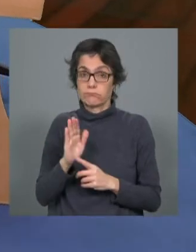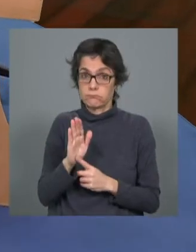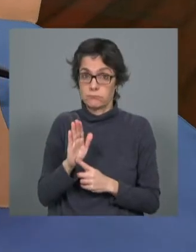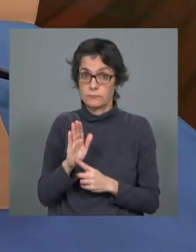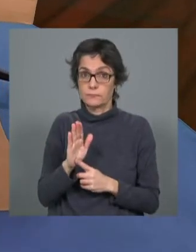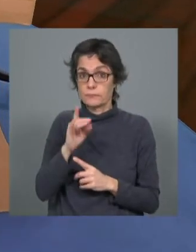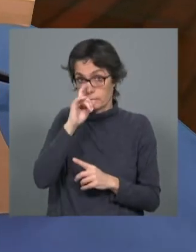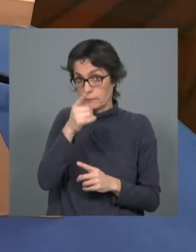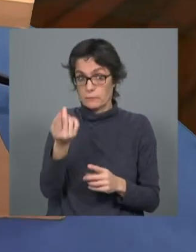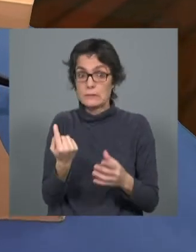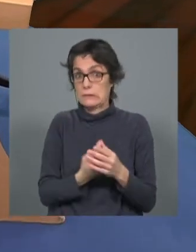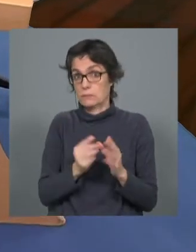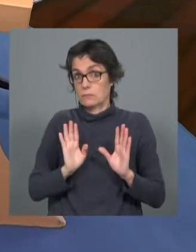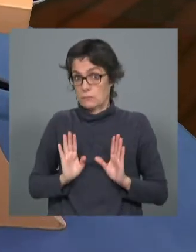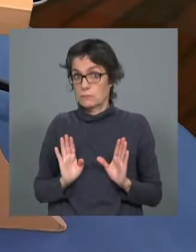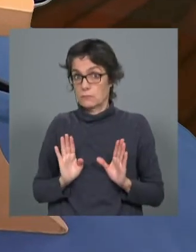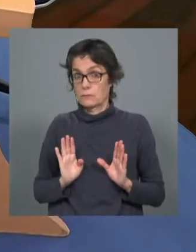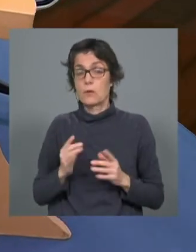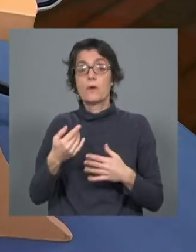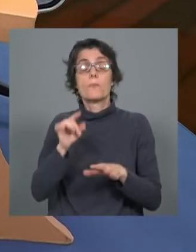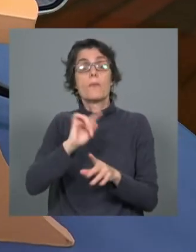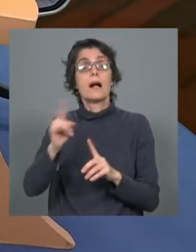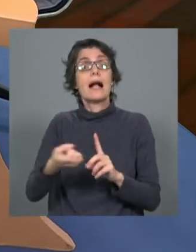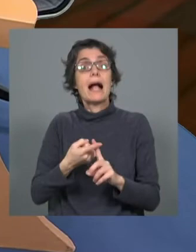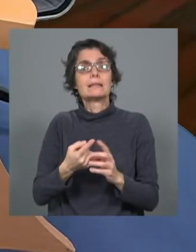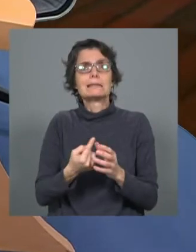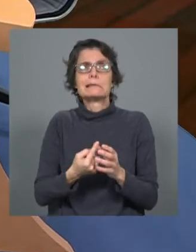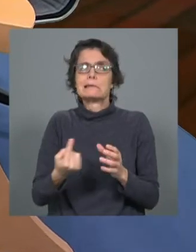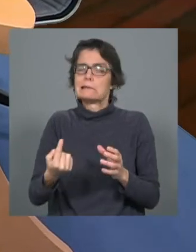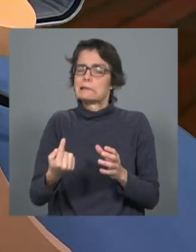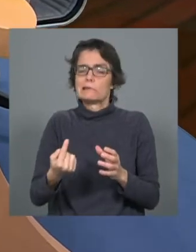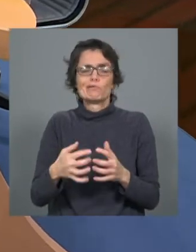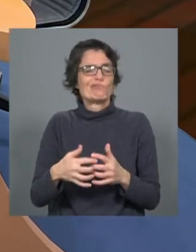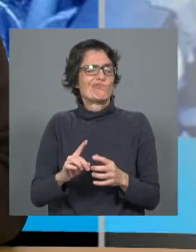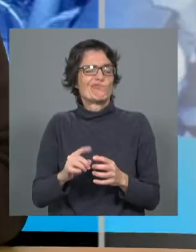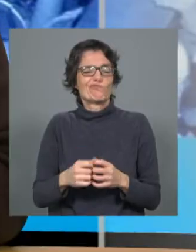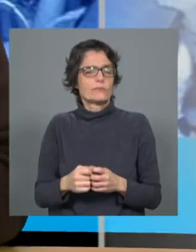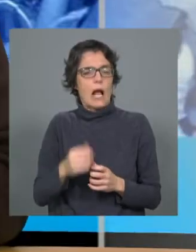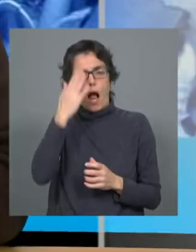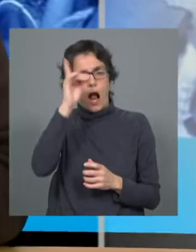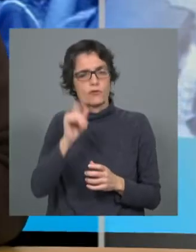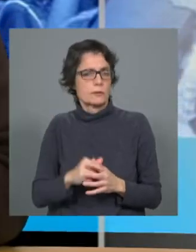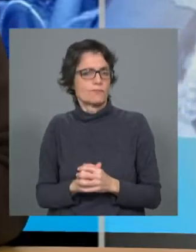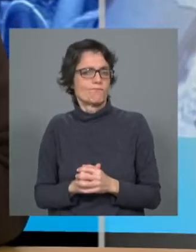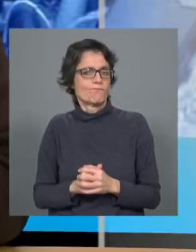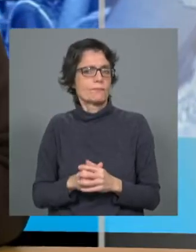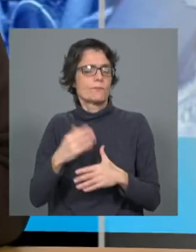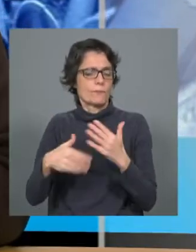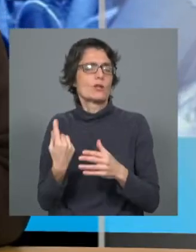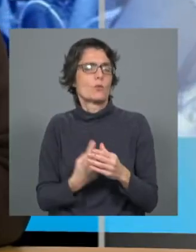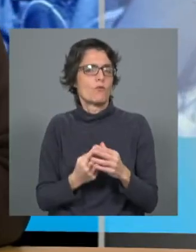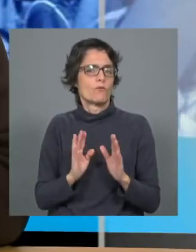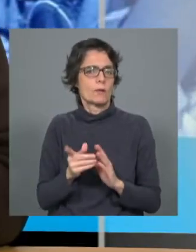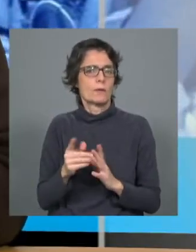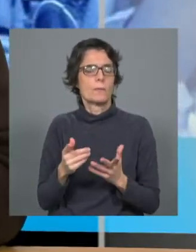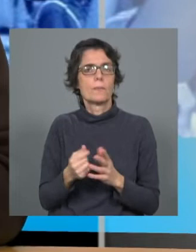com confinamento, este ano desconfinada não será de certeza, veremos, e acho que a Conferência Episcopal